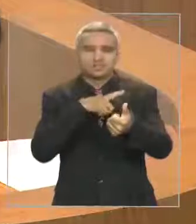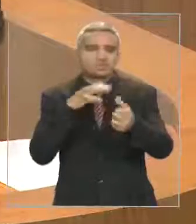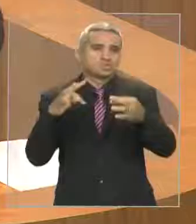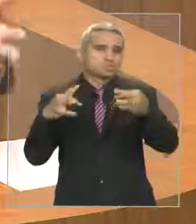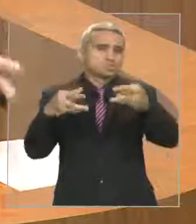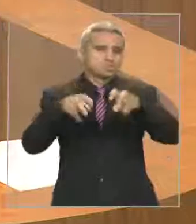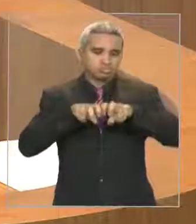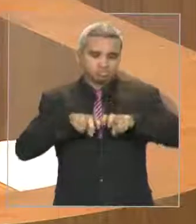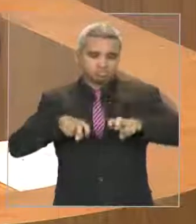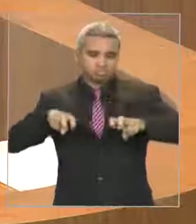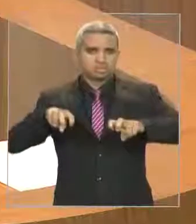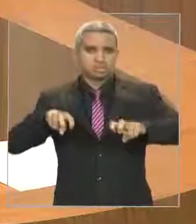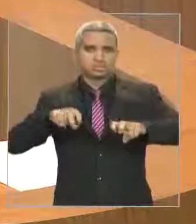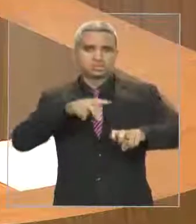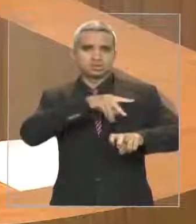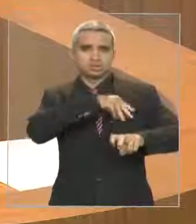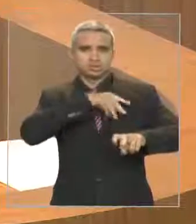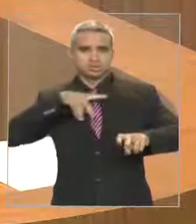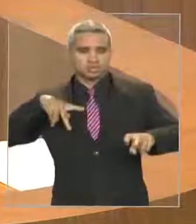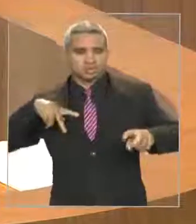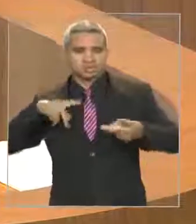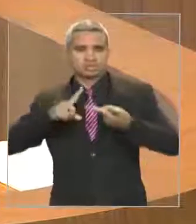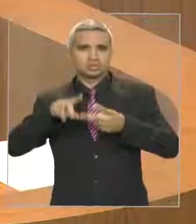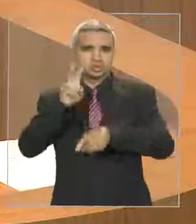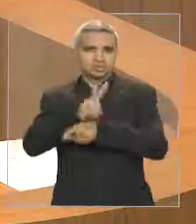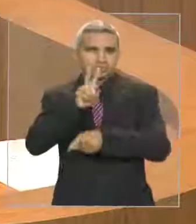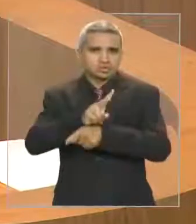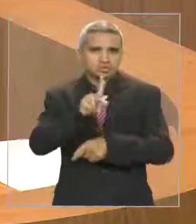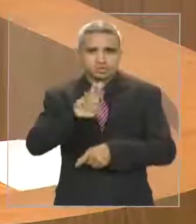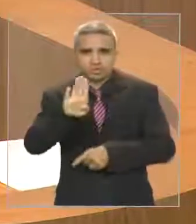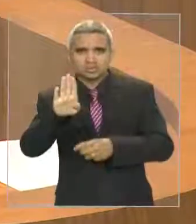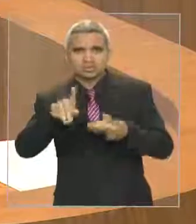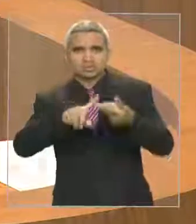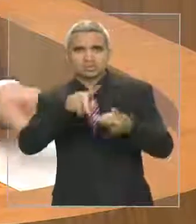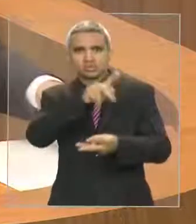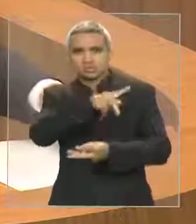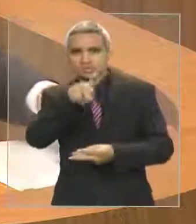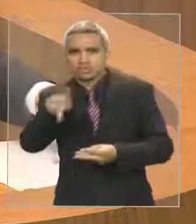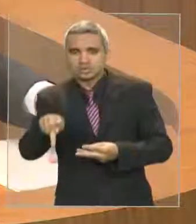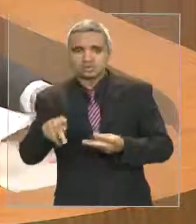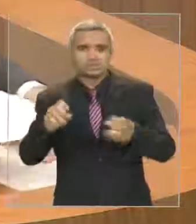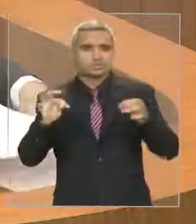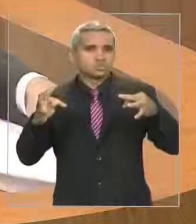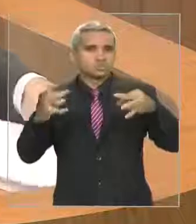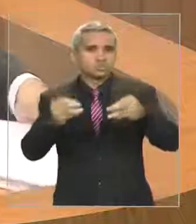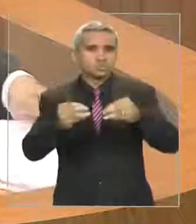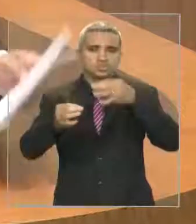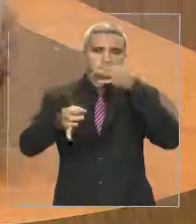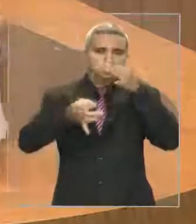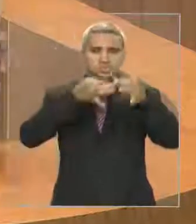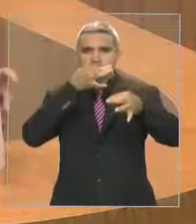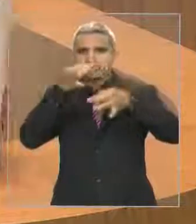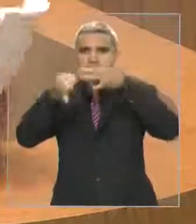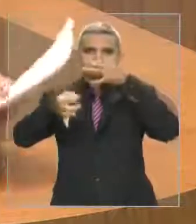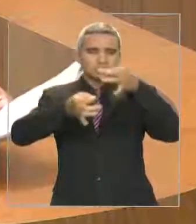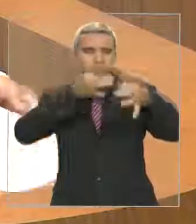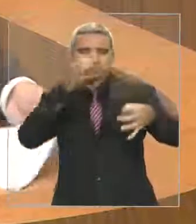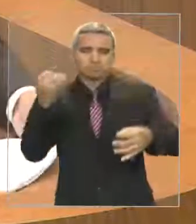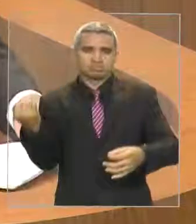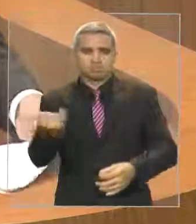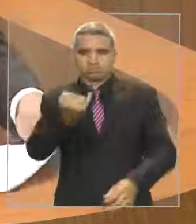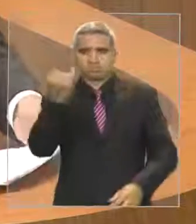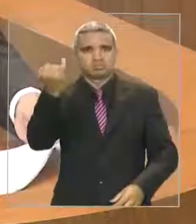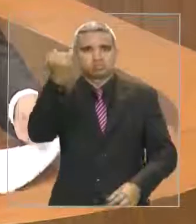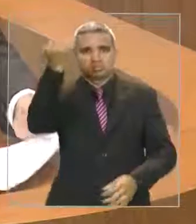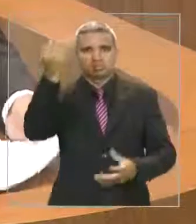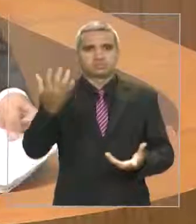mesa, Ministério Público, Defensoria Pública, professores, e o reconhecimento de que nós não temos